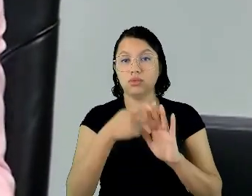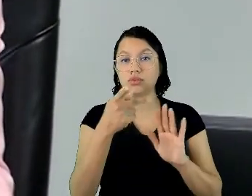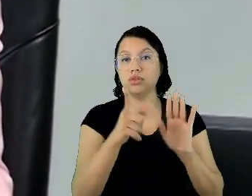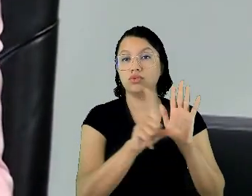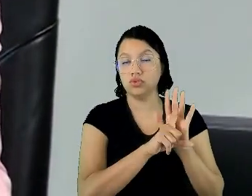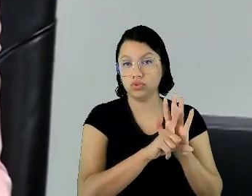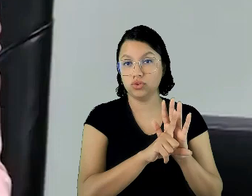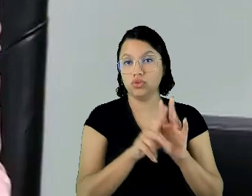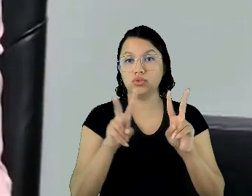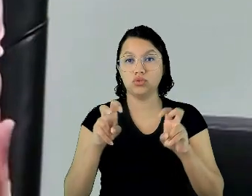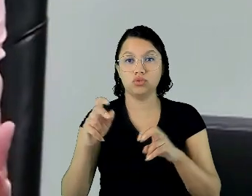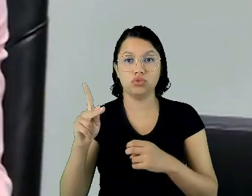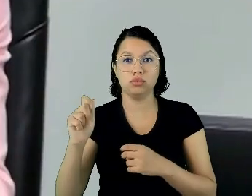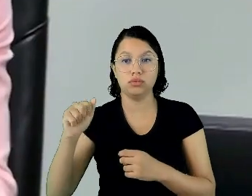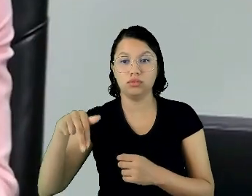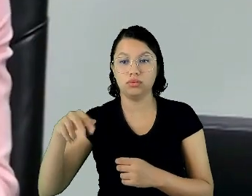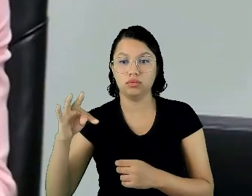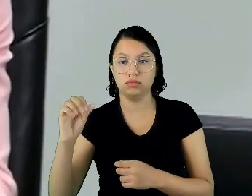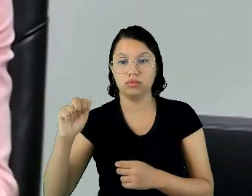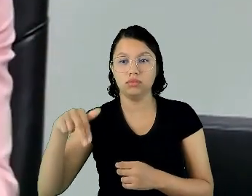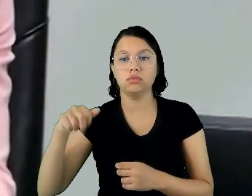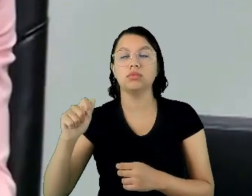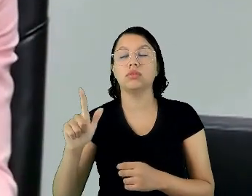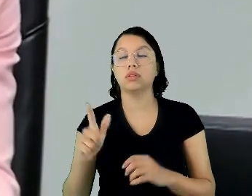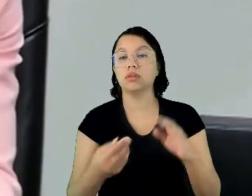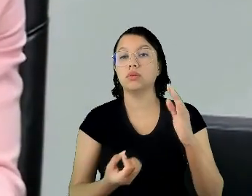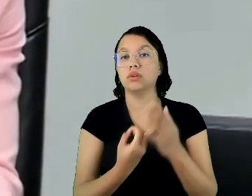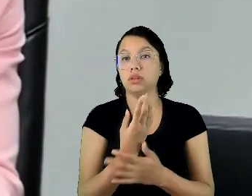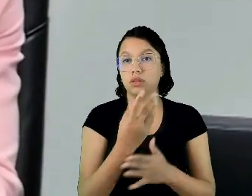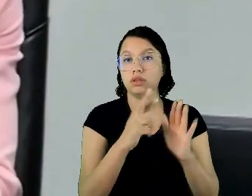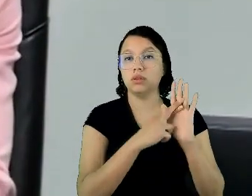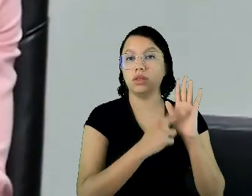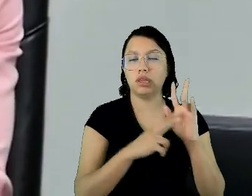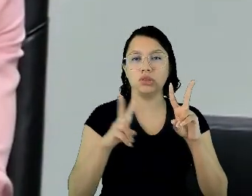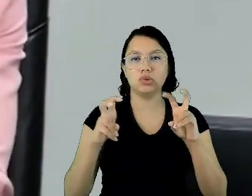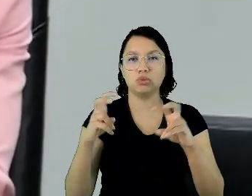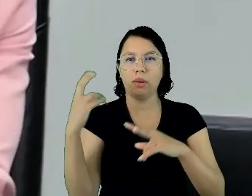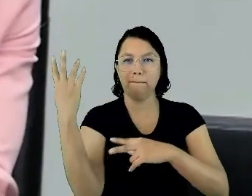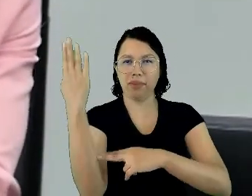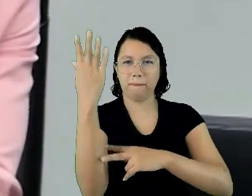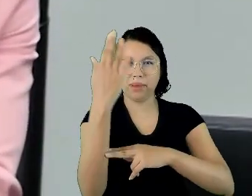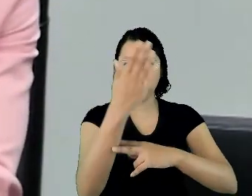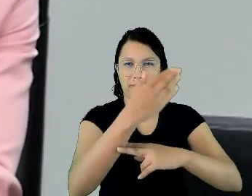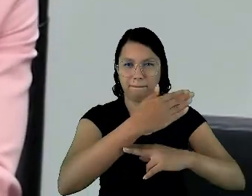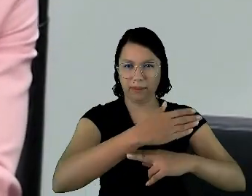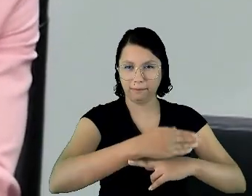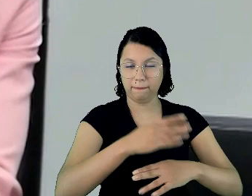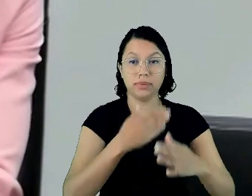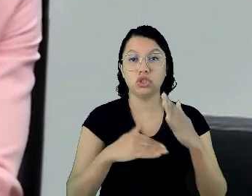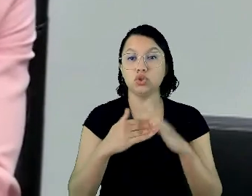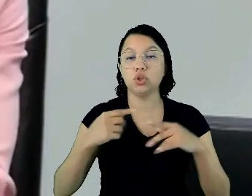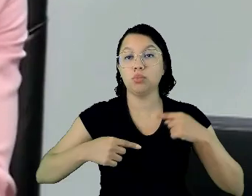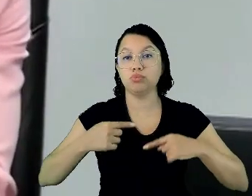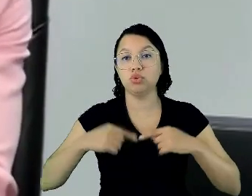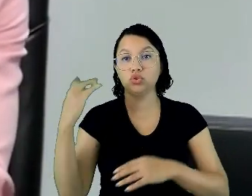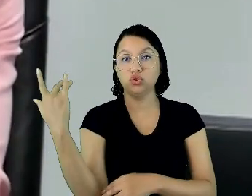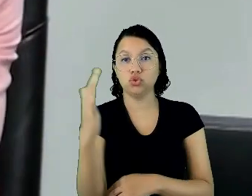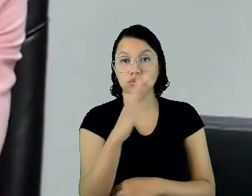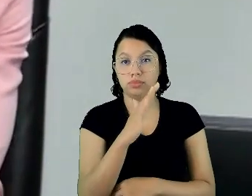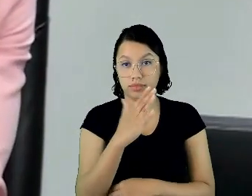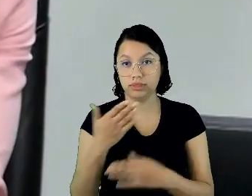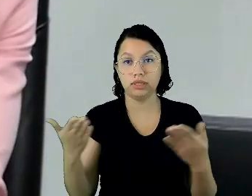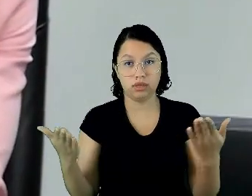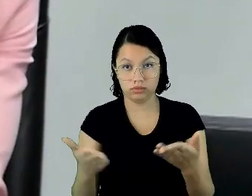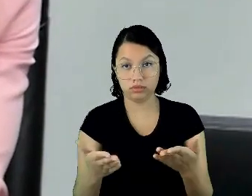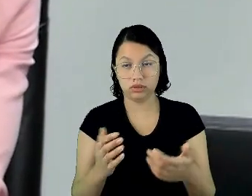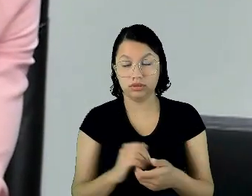o desmatamento, enfim, toda a política ambiental nesse bioma. E um outro assunto na